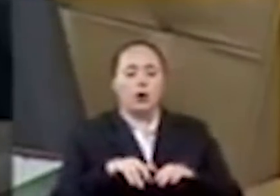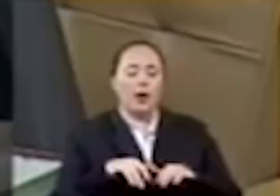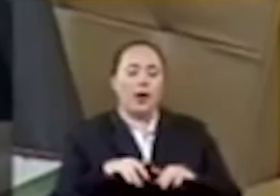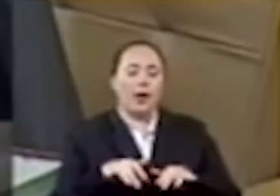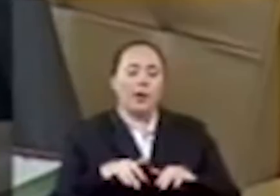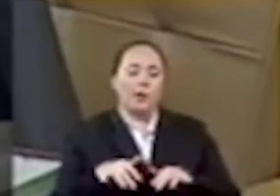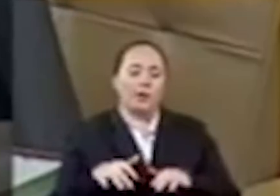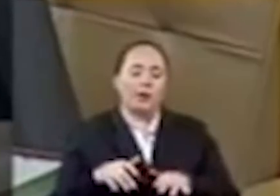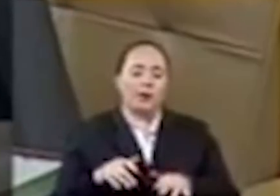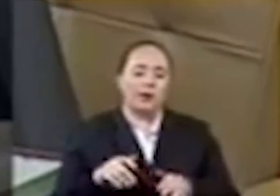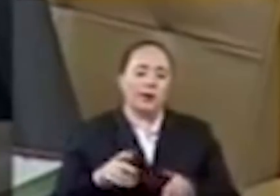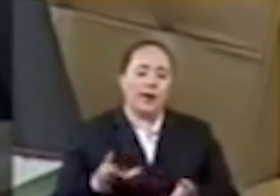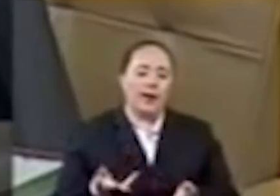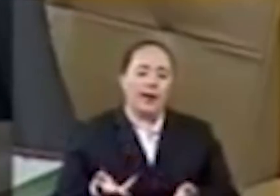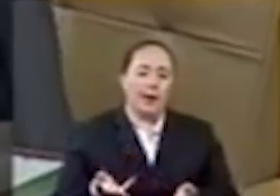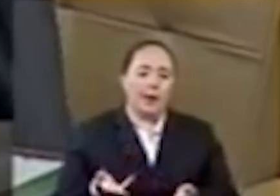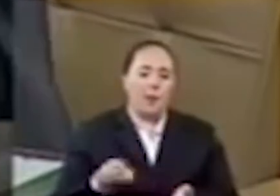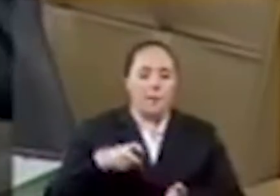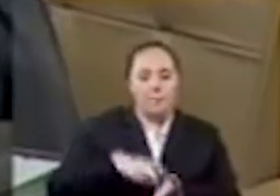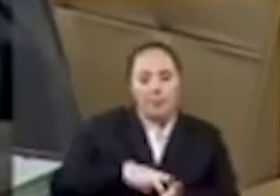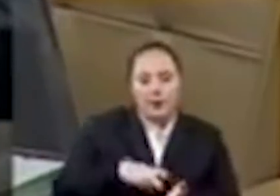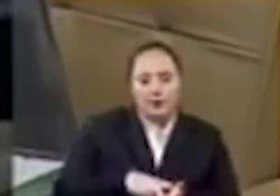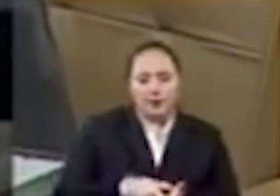órgãos instituídos em lei.